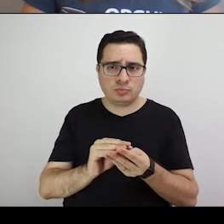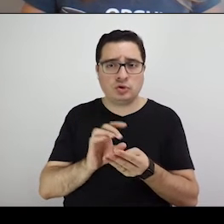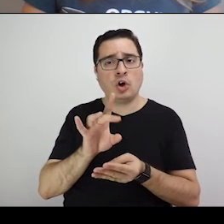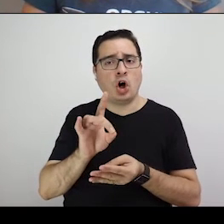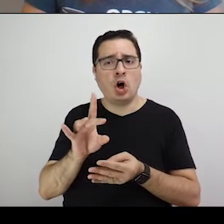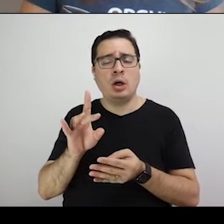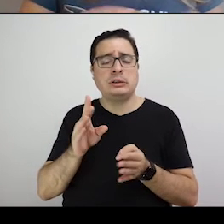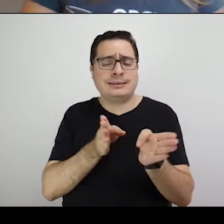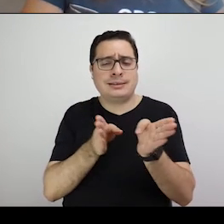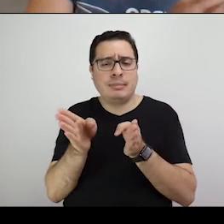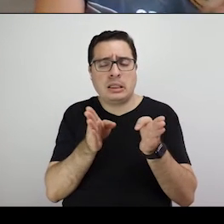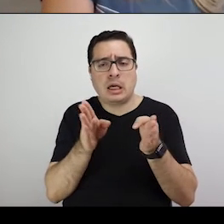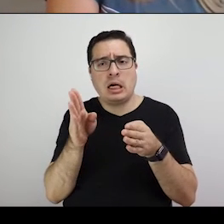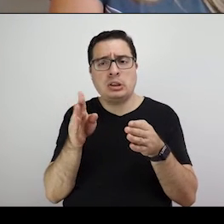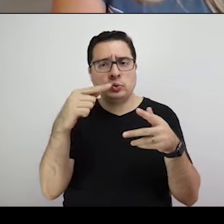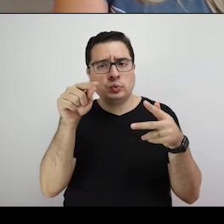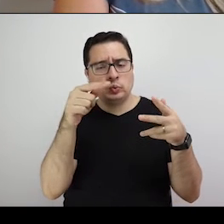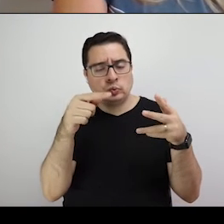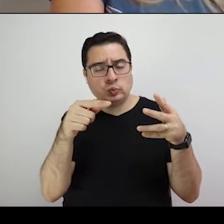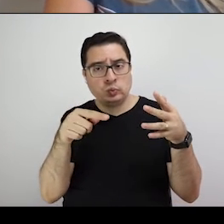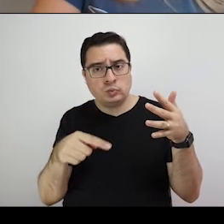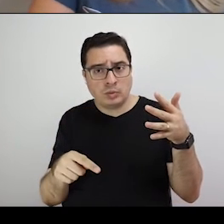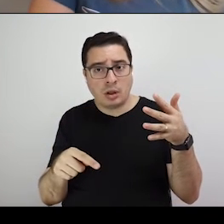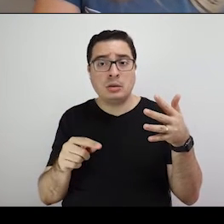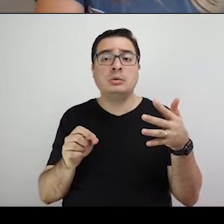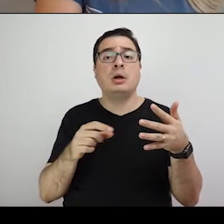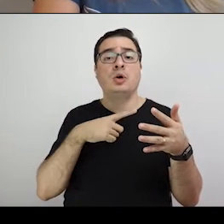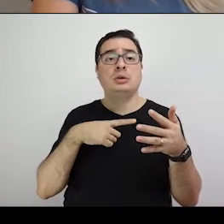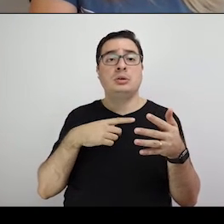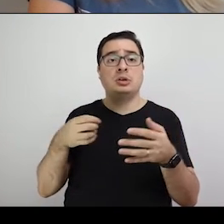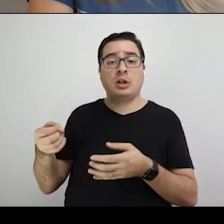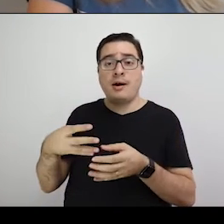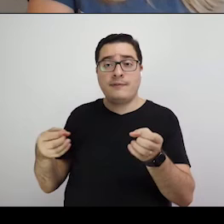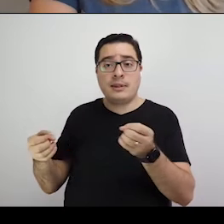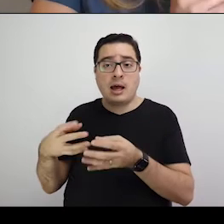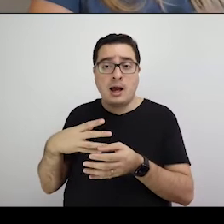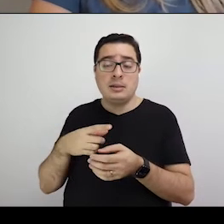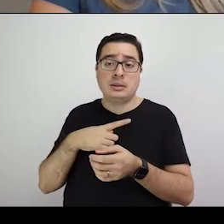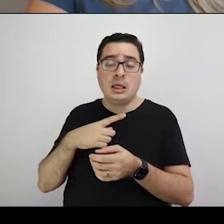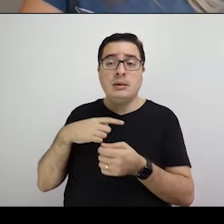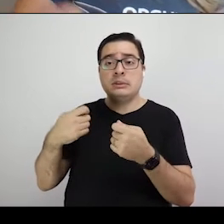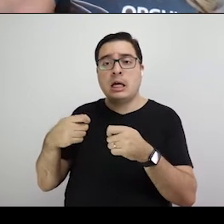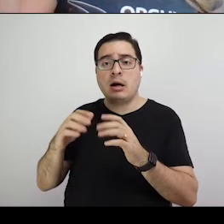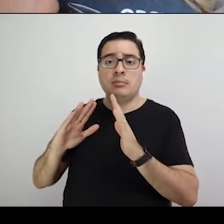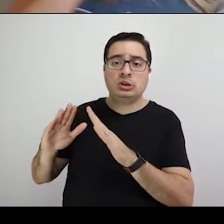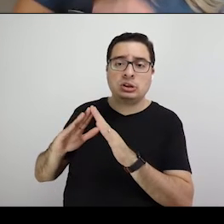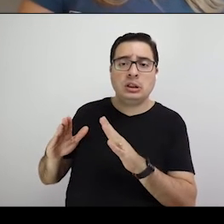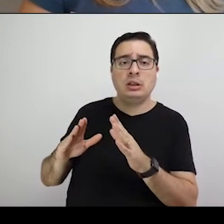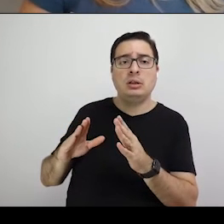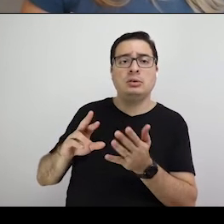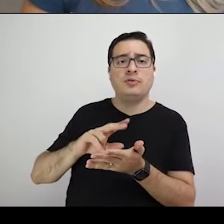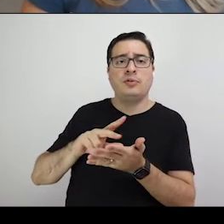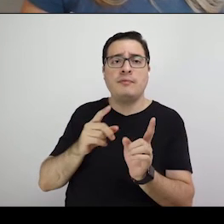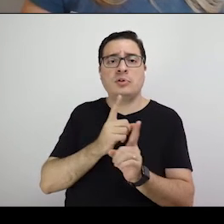de acessibilidade, né? Quando vierem as features, né? As funcionalidades, as demandas, num backlog, identificamos